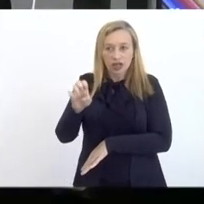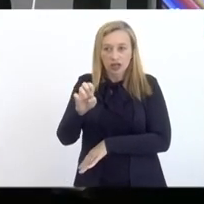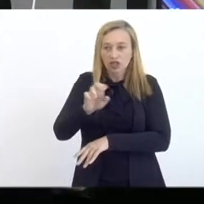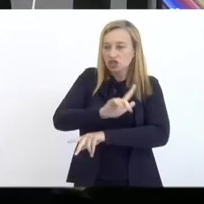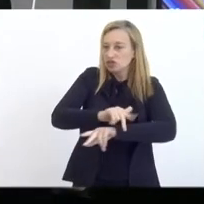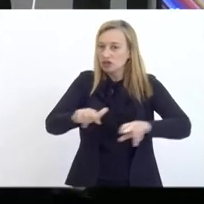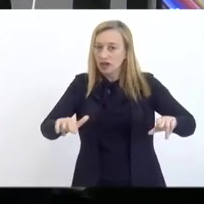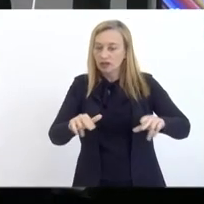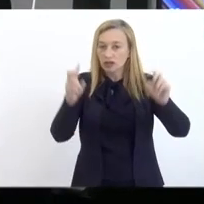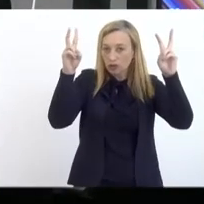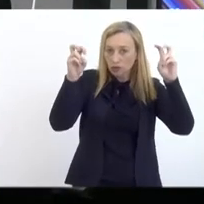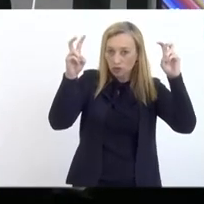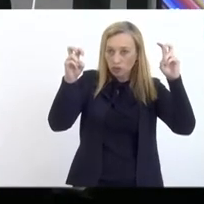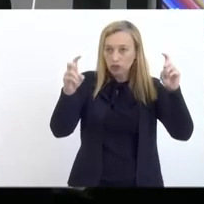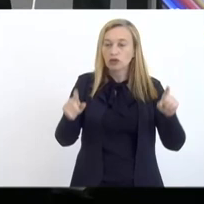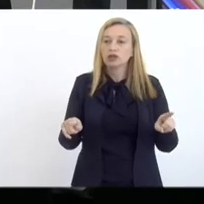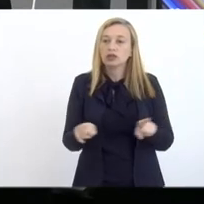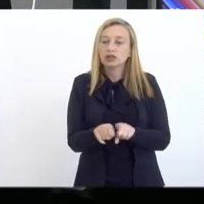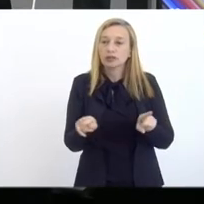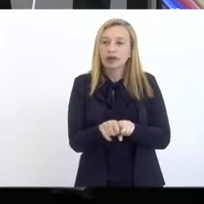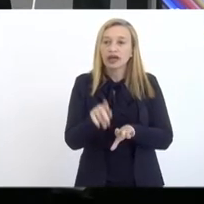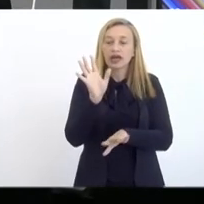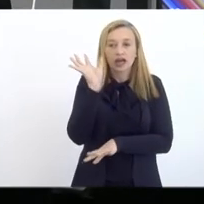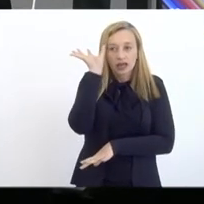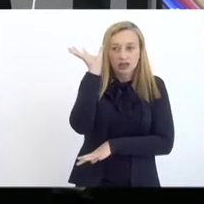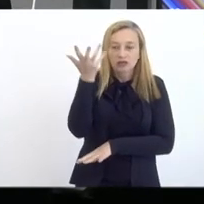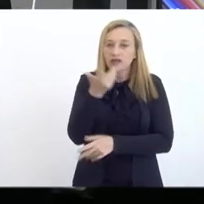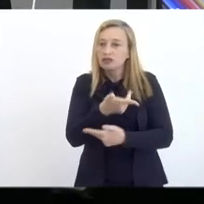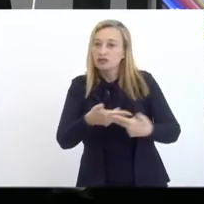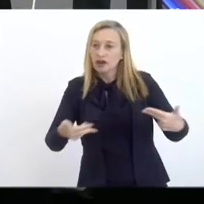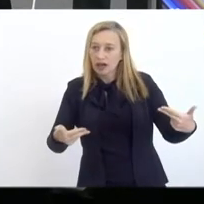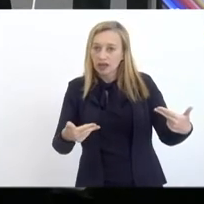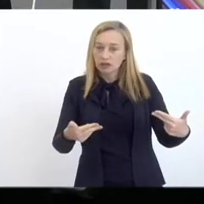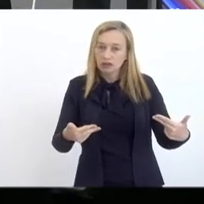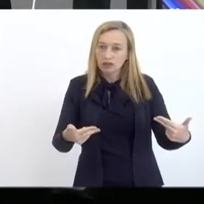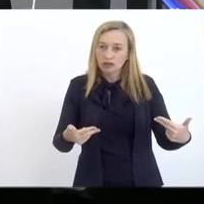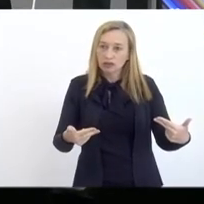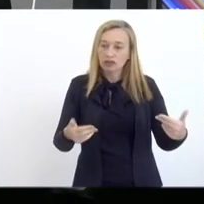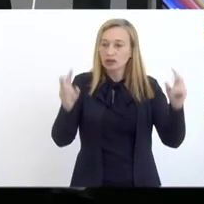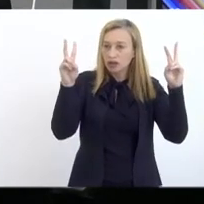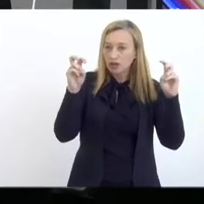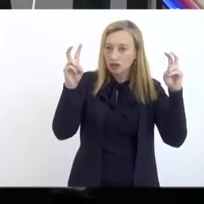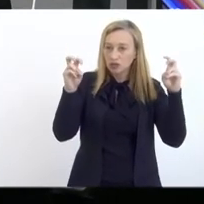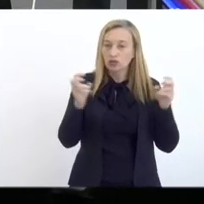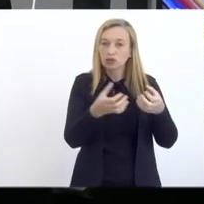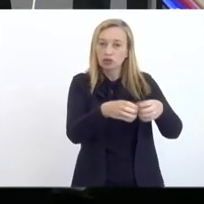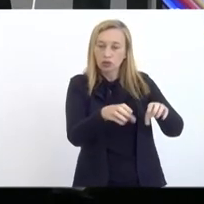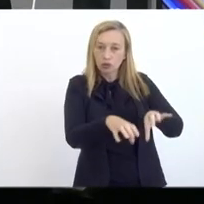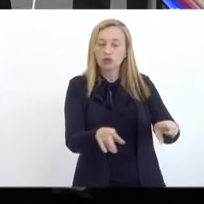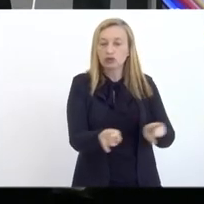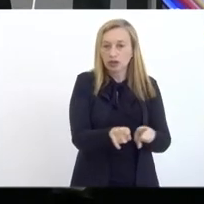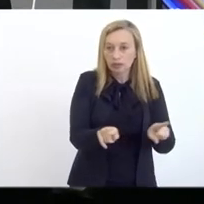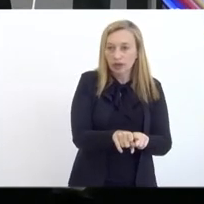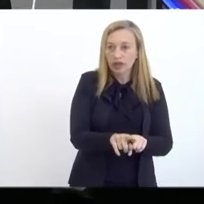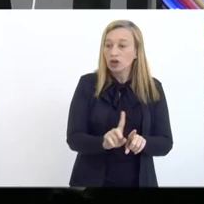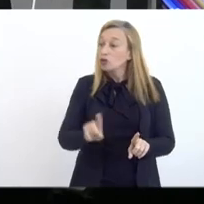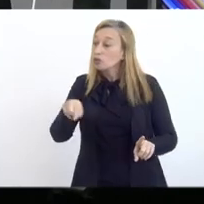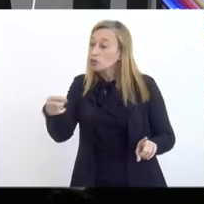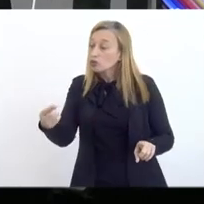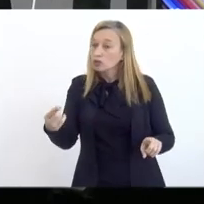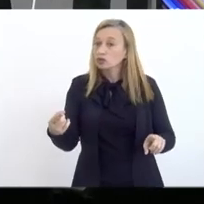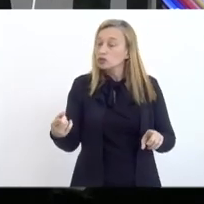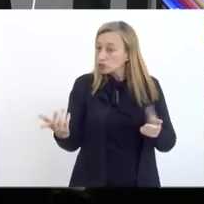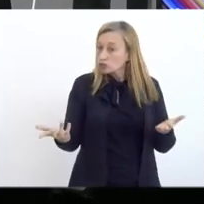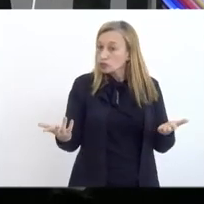diversas questões. E temos resolvido aí muitas carreiras, a questão do concurso em si. Por outro lado,